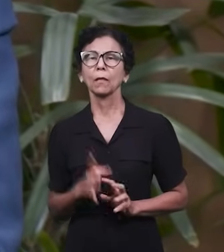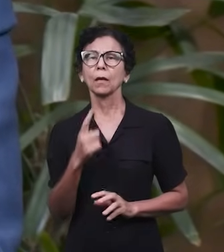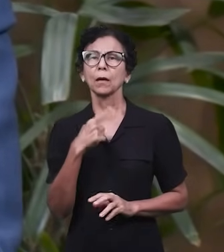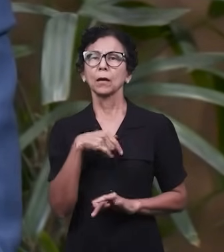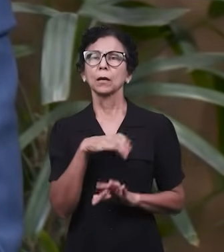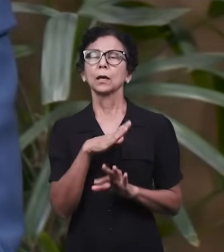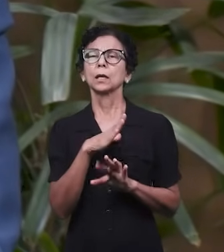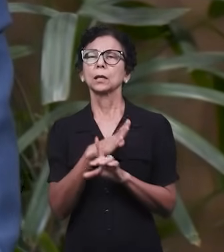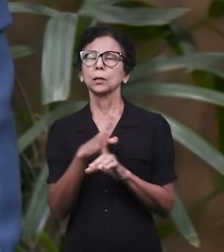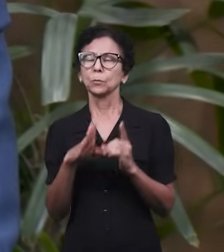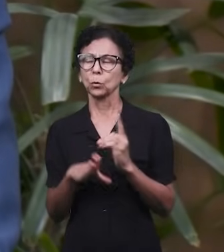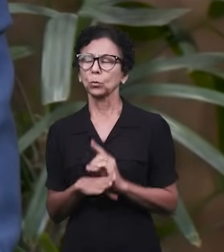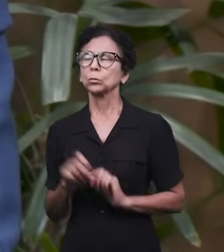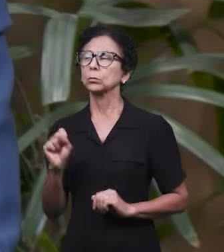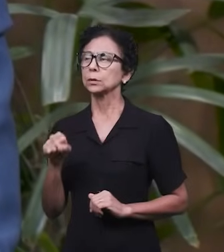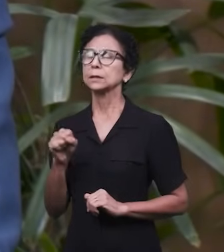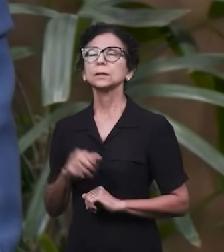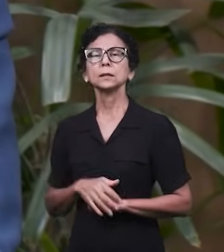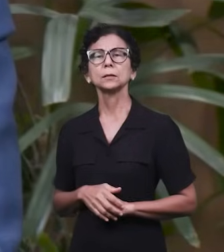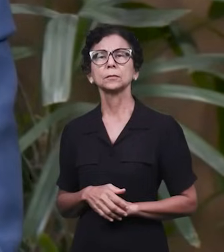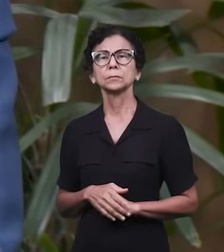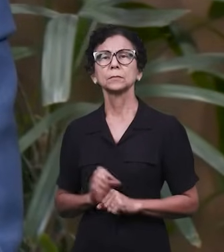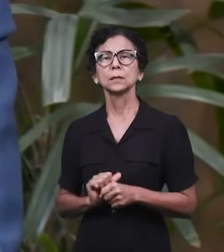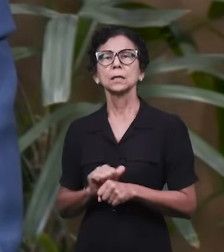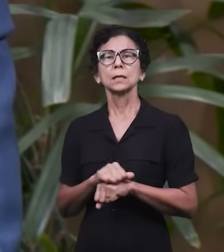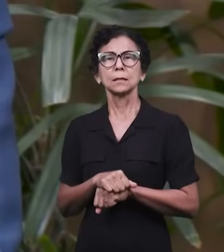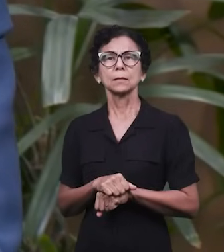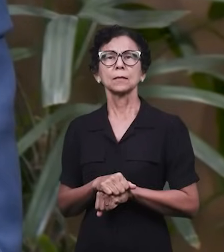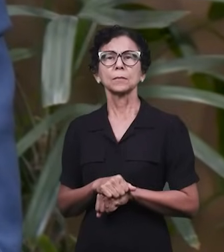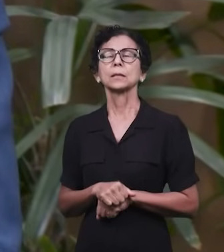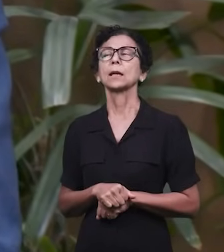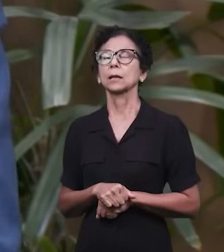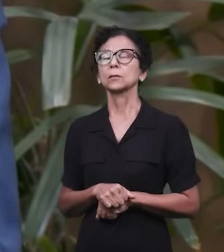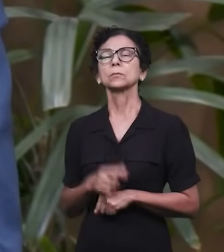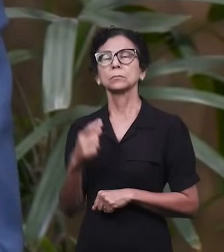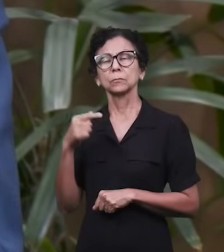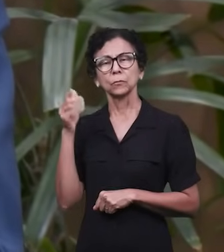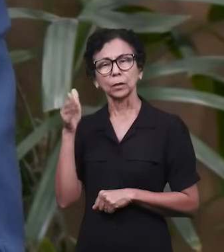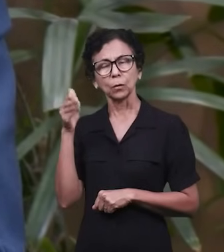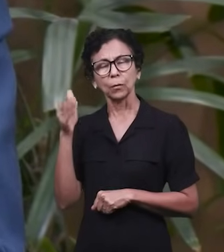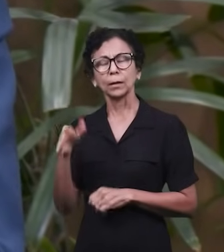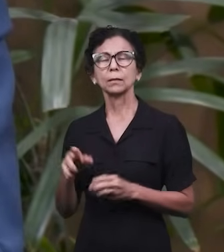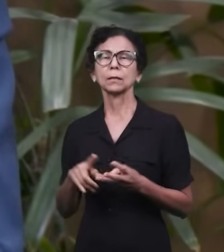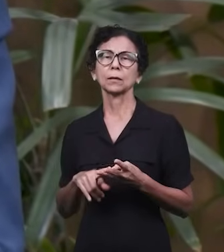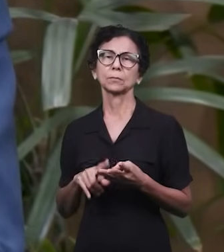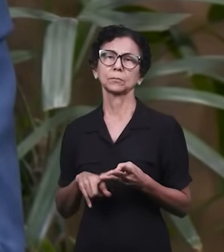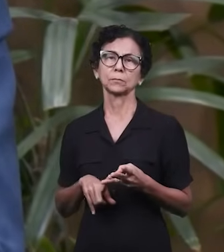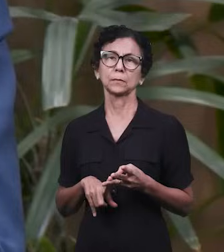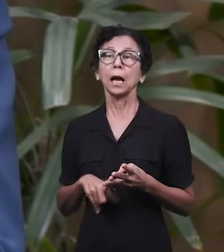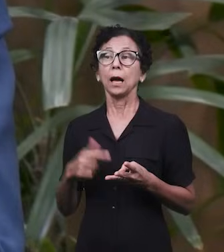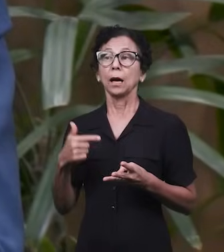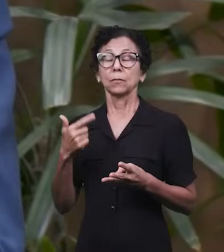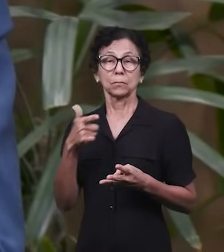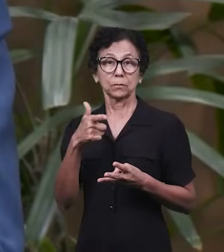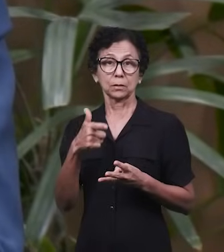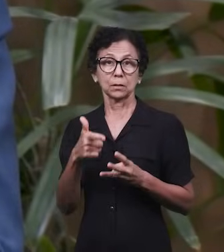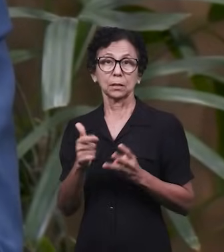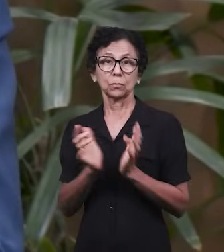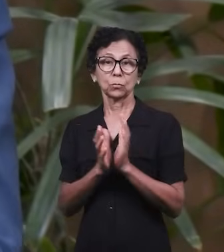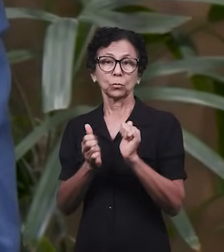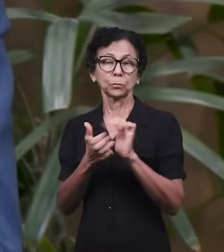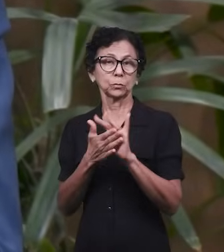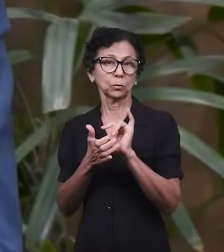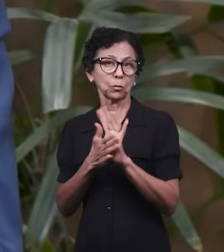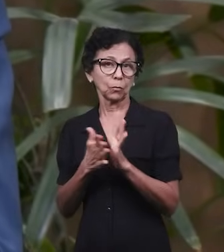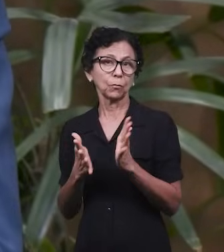grupo de louvor, esteja no horário do grupo de louvor. Você não vai perder uma hora de estudo,